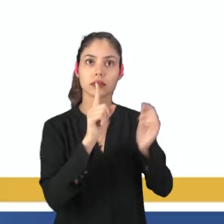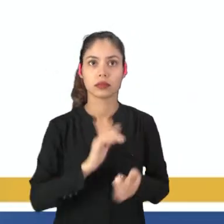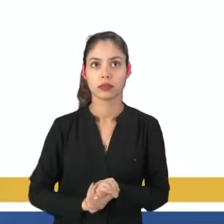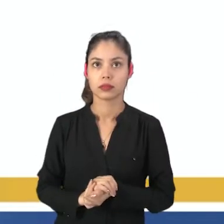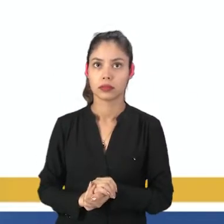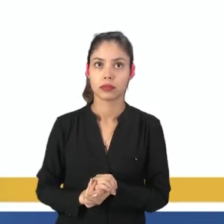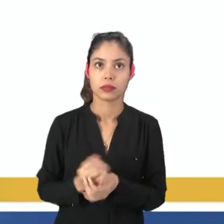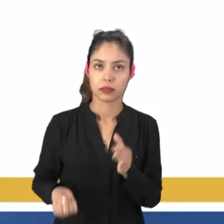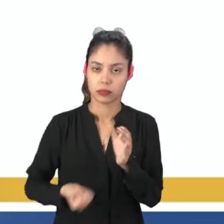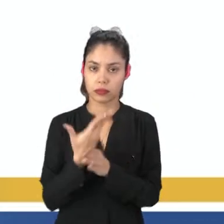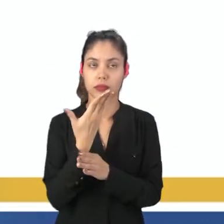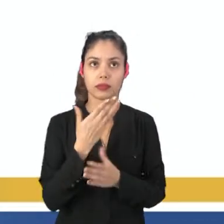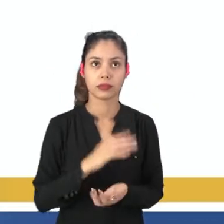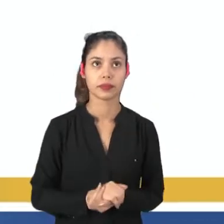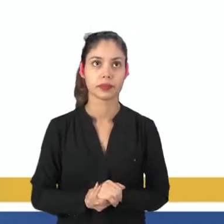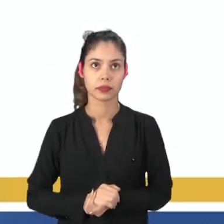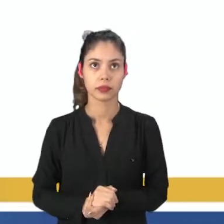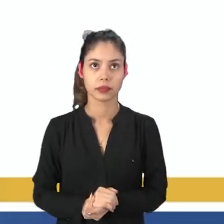desde o seu surgimento.